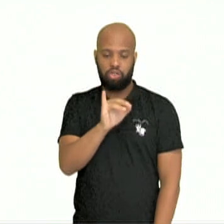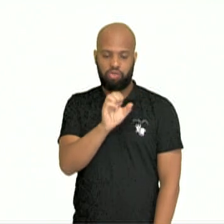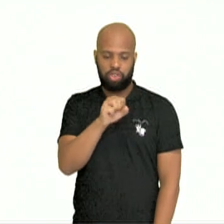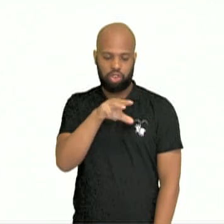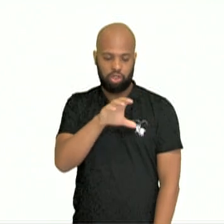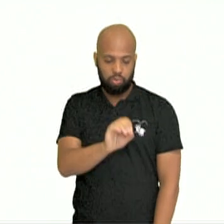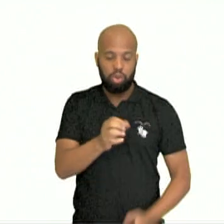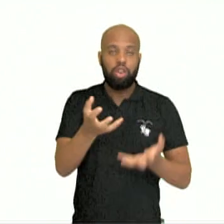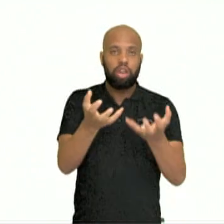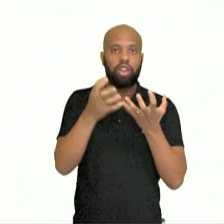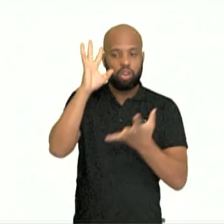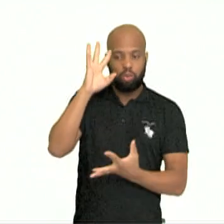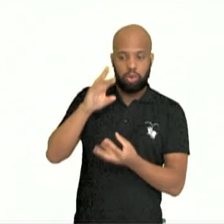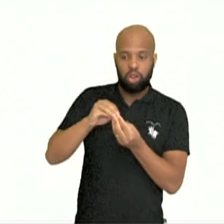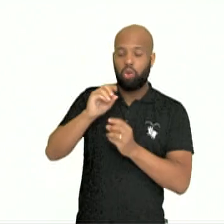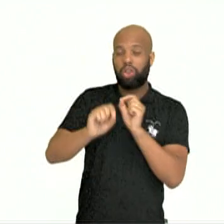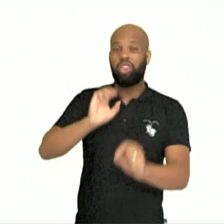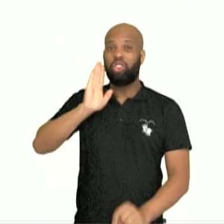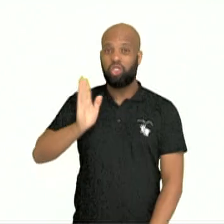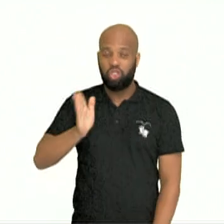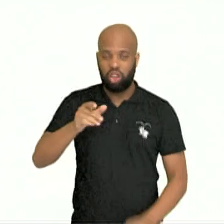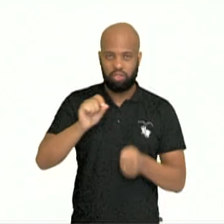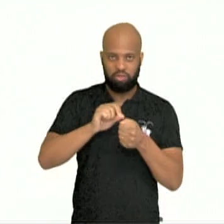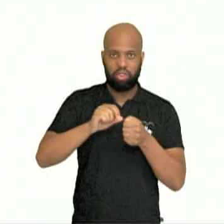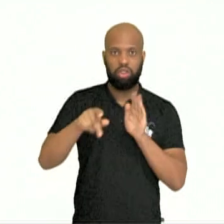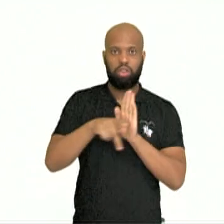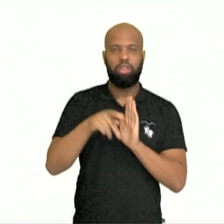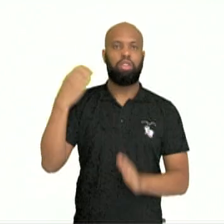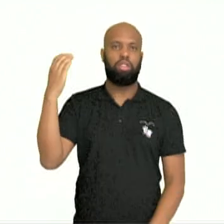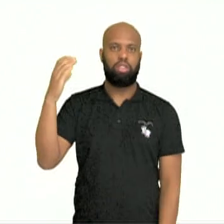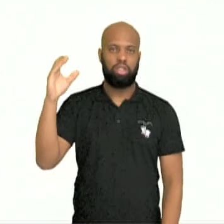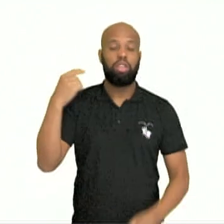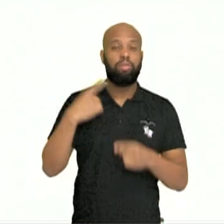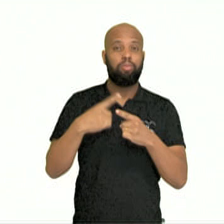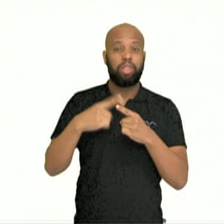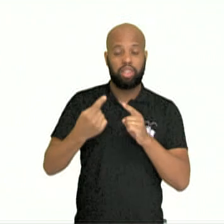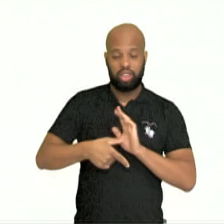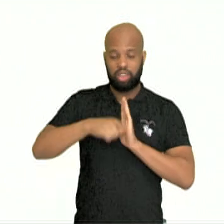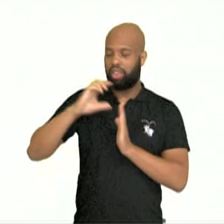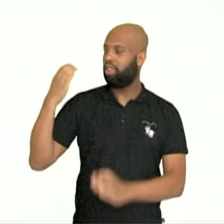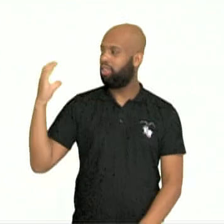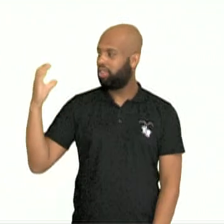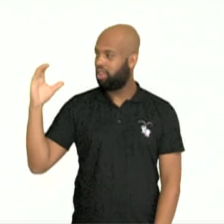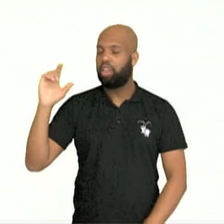feito de ciência, lembrando ainda que a ciência era algo bastante